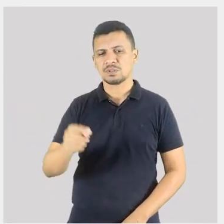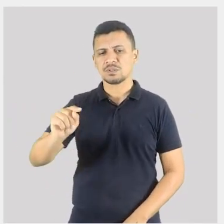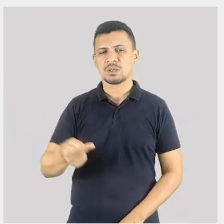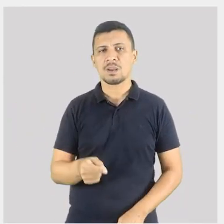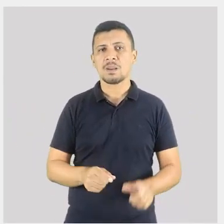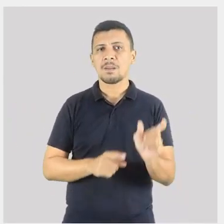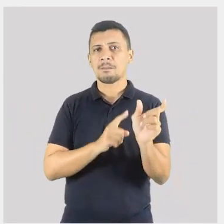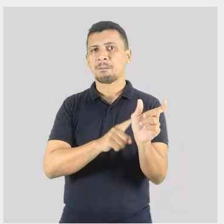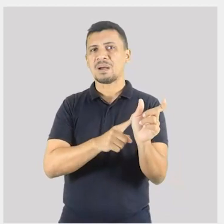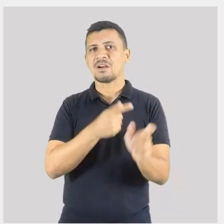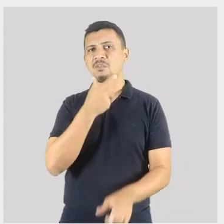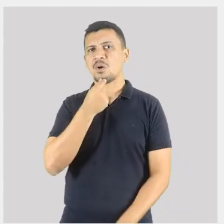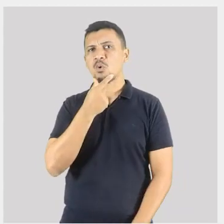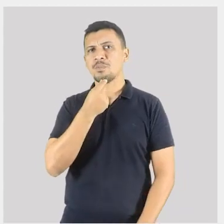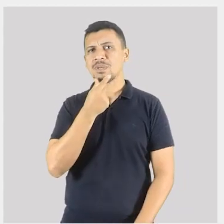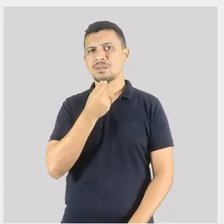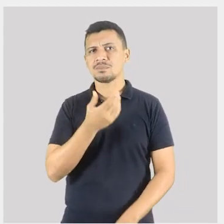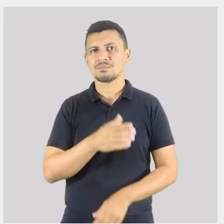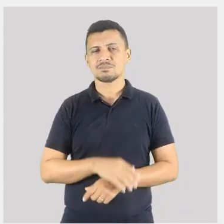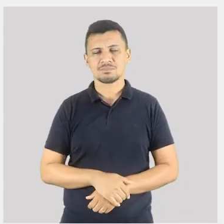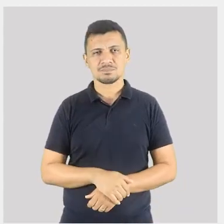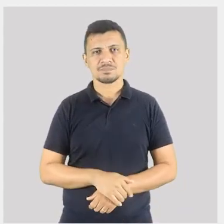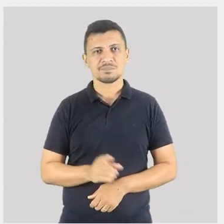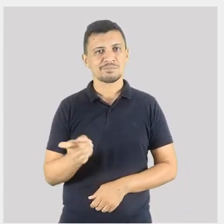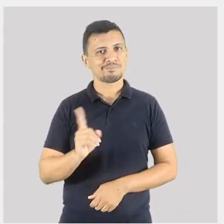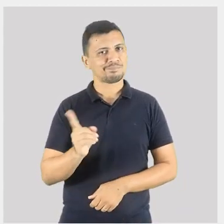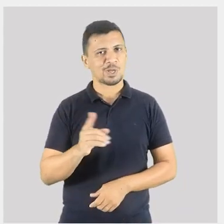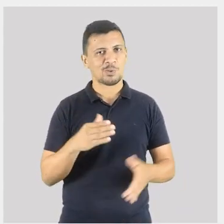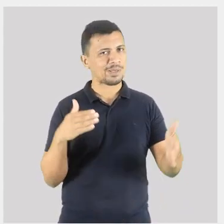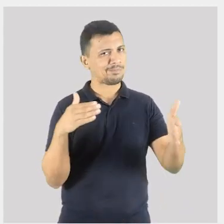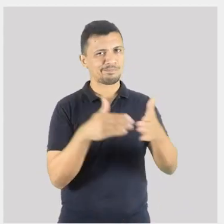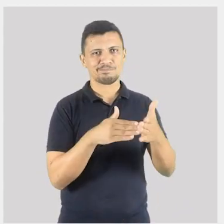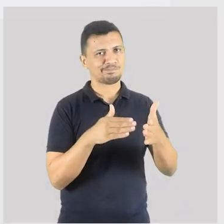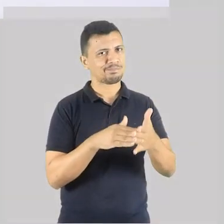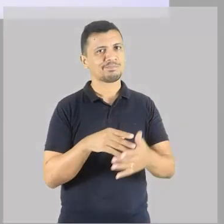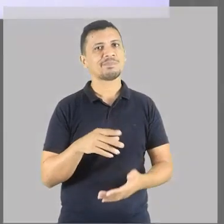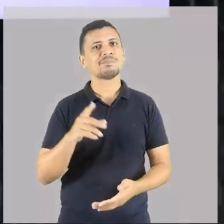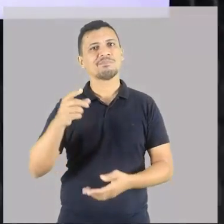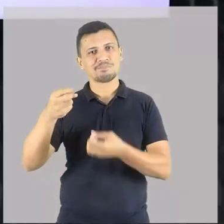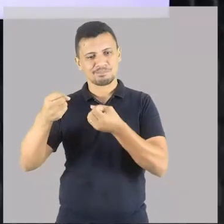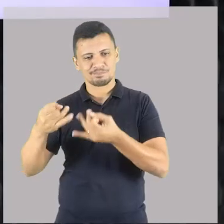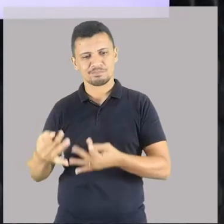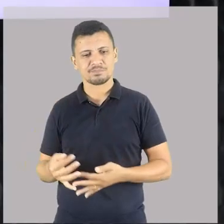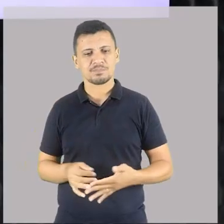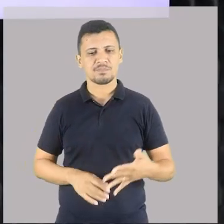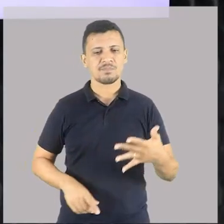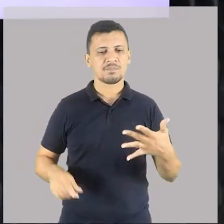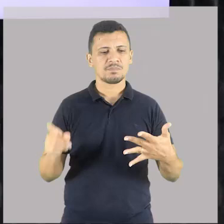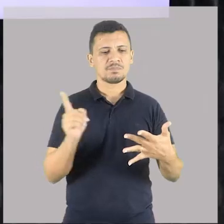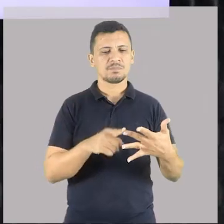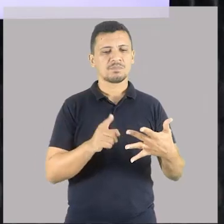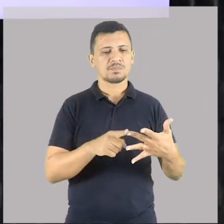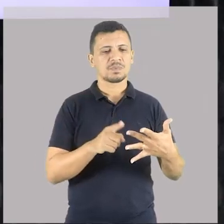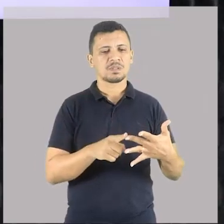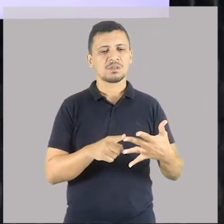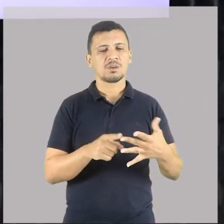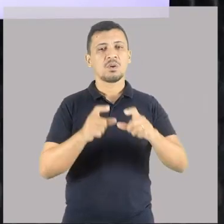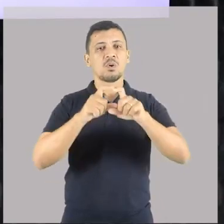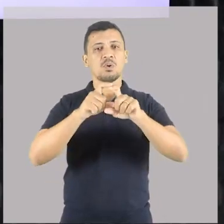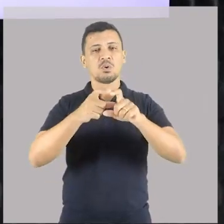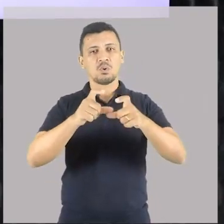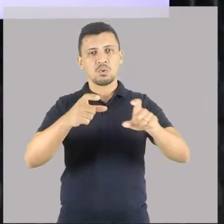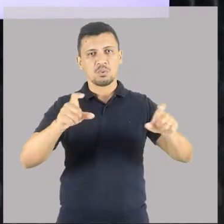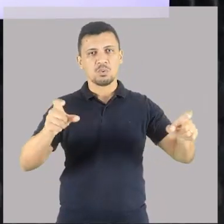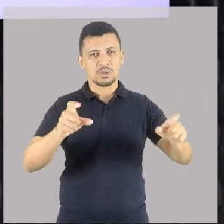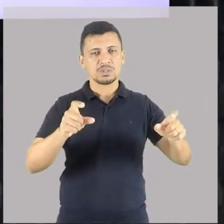após a palavra homem, certo? Ela não é restritiva, ela é explicativa, tá? Aí vamos para a letra C. Oração